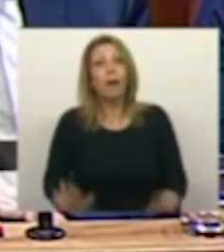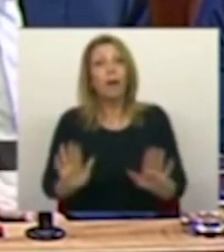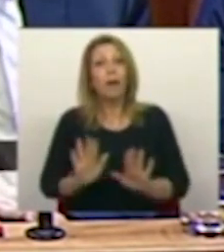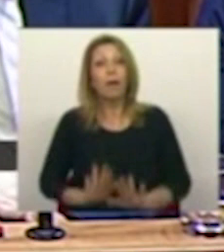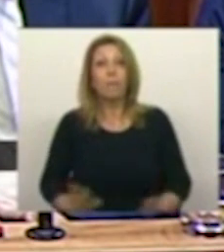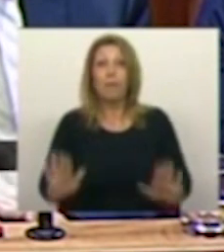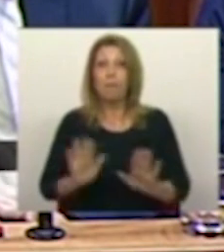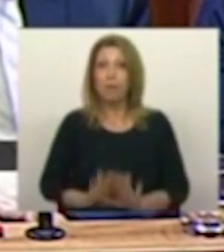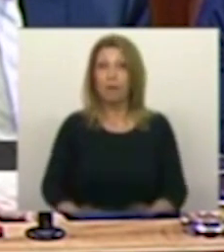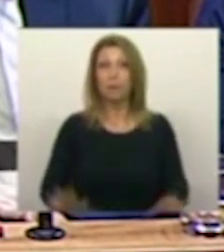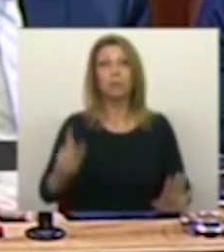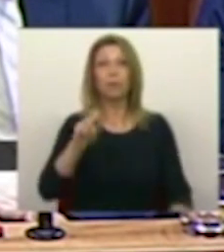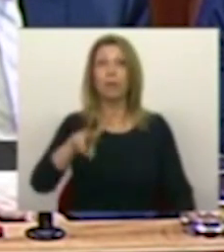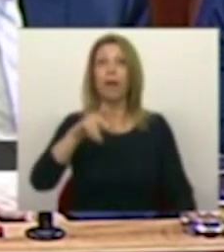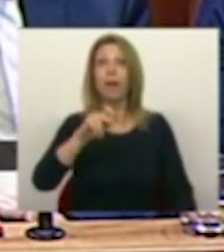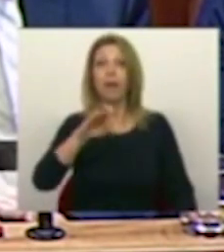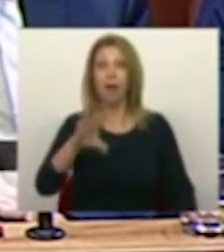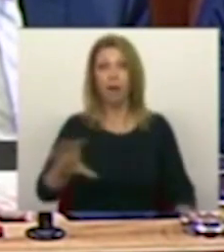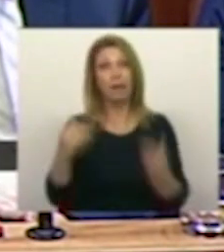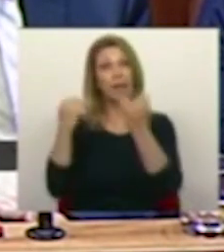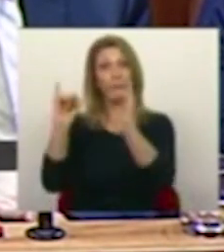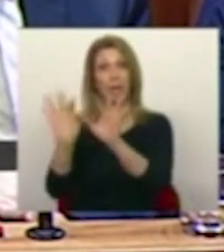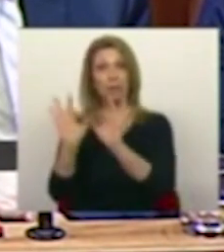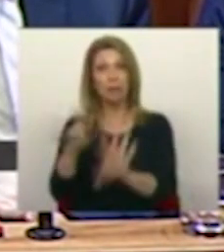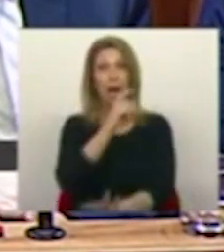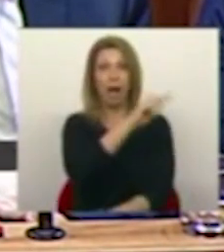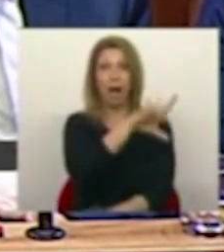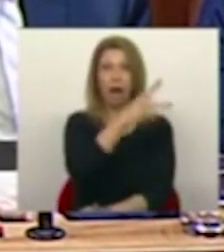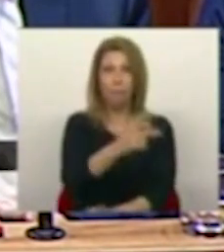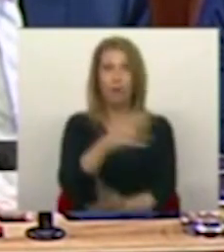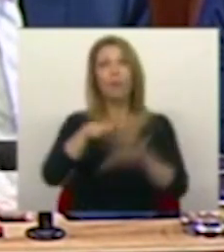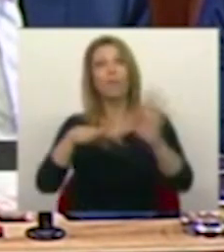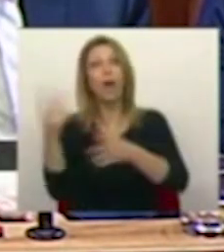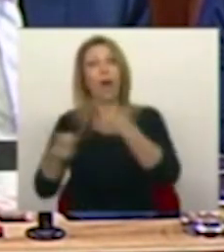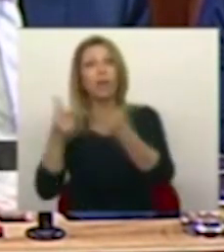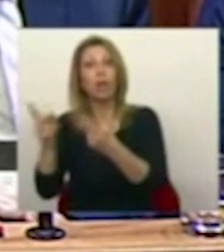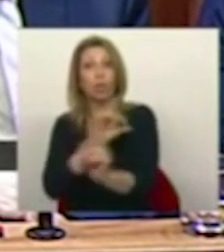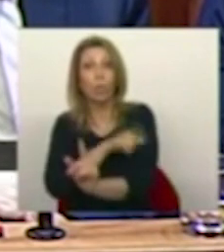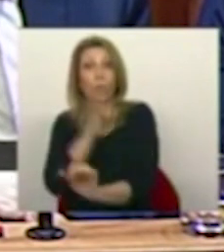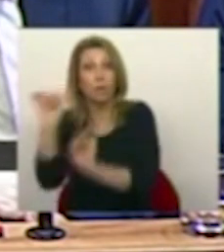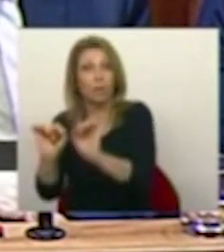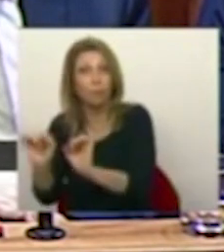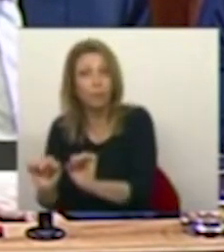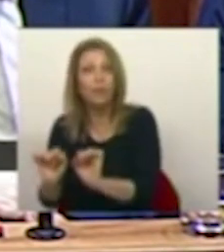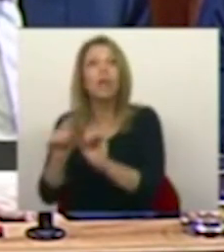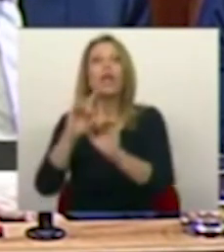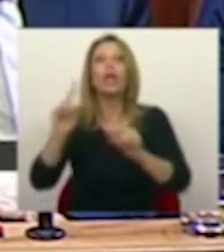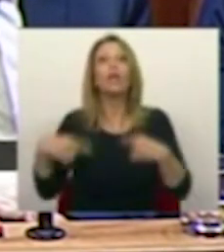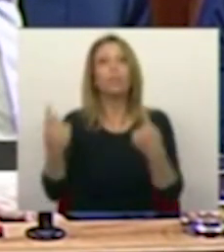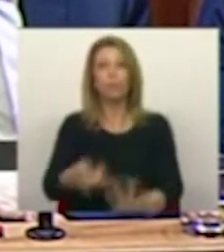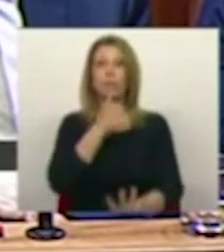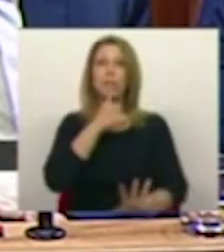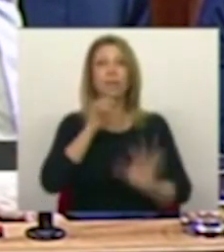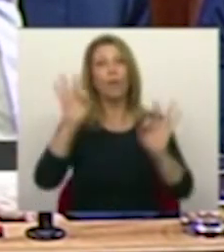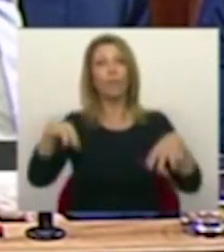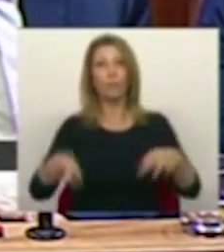que a ANAC, com a mesma independência que a APA, possa avaliar o que lhe compete avaliar e tomar a decisão definitiva. E